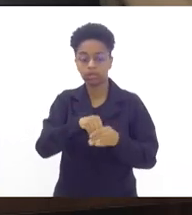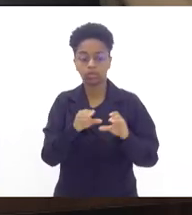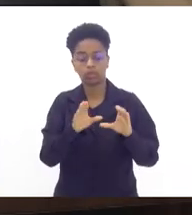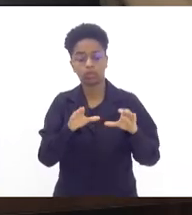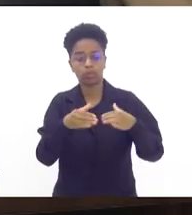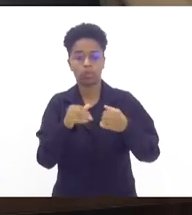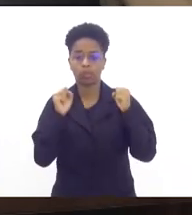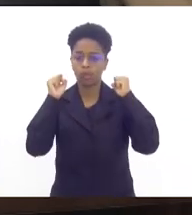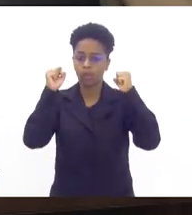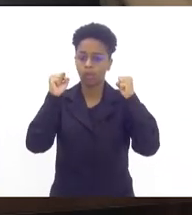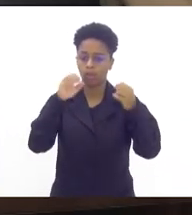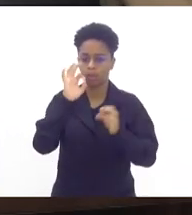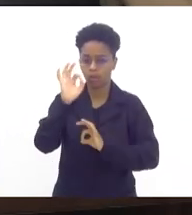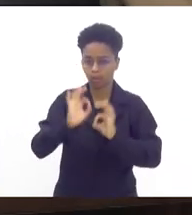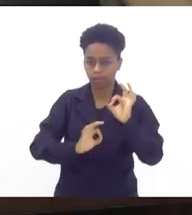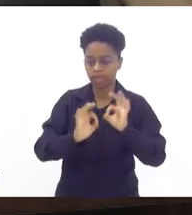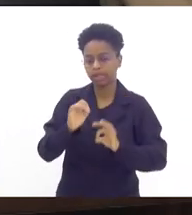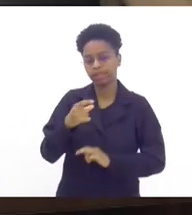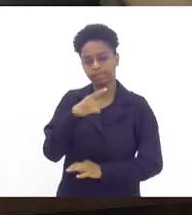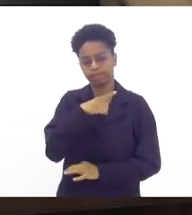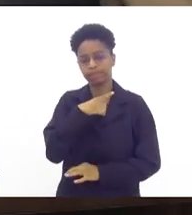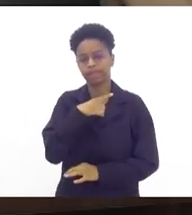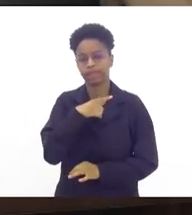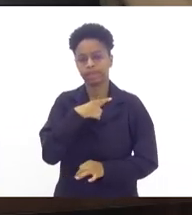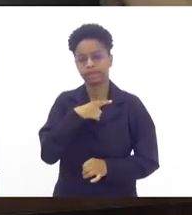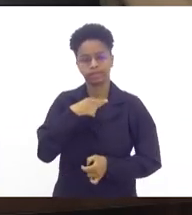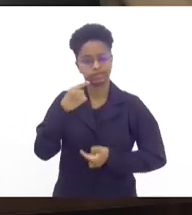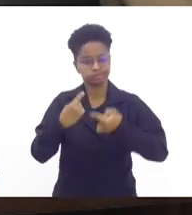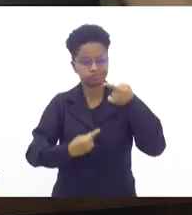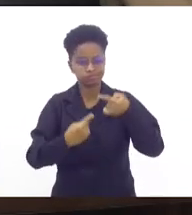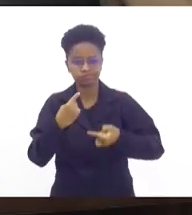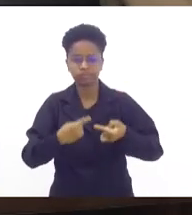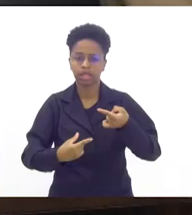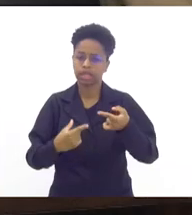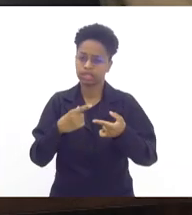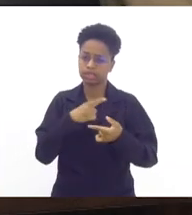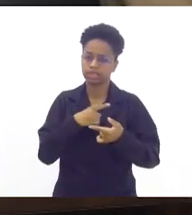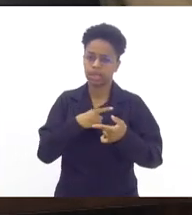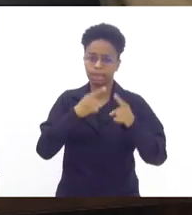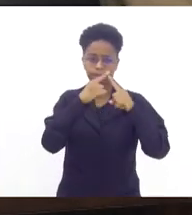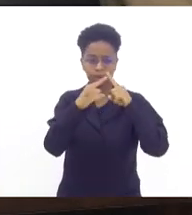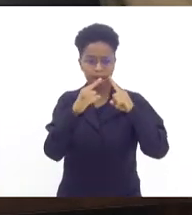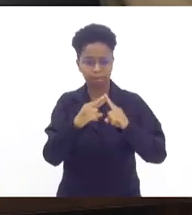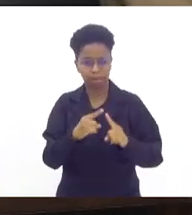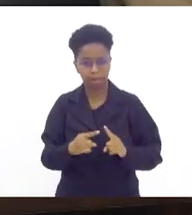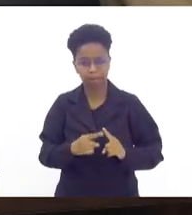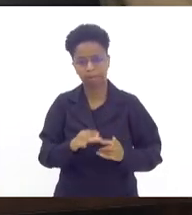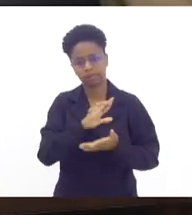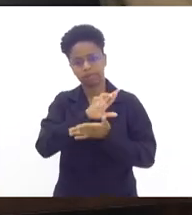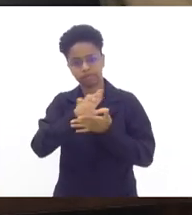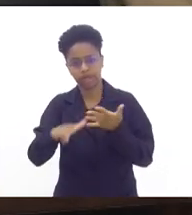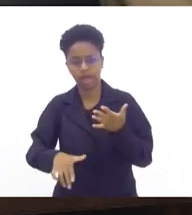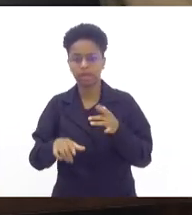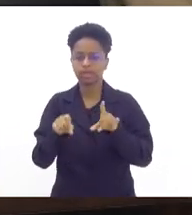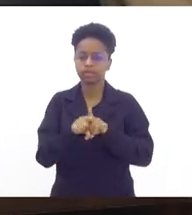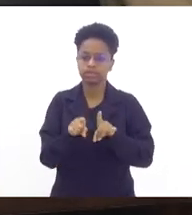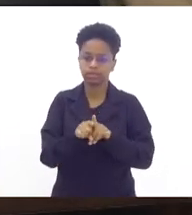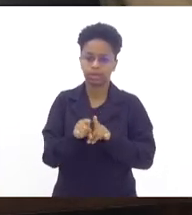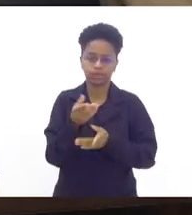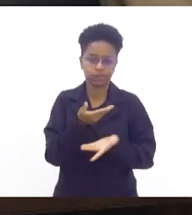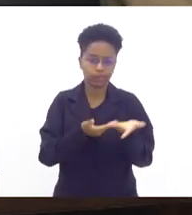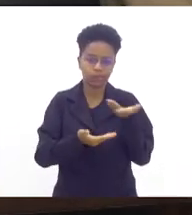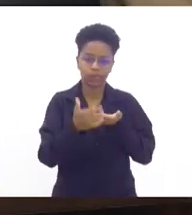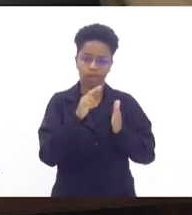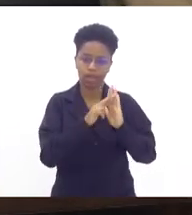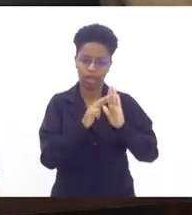né tem ali seus dilemas tem ali suas suas restrições né e seus e seus convívios